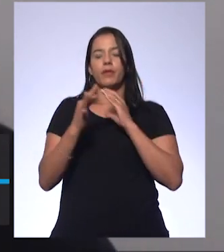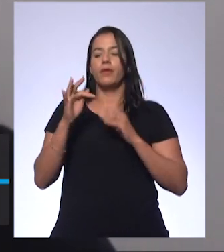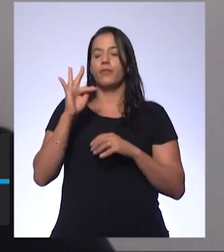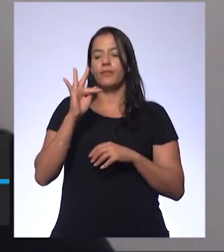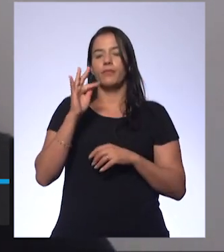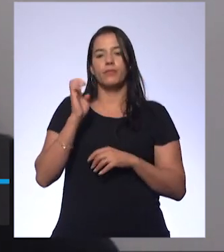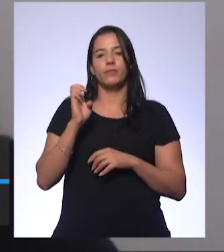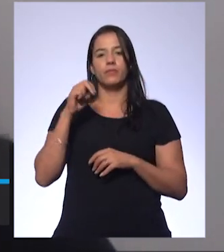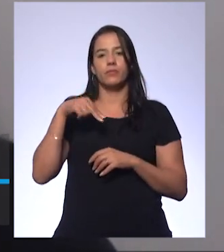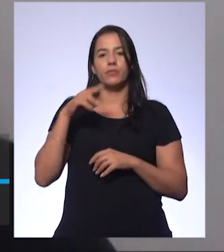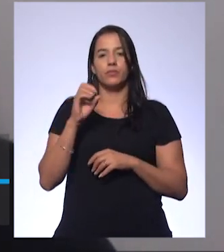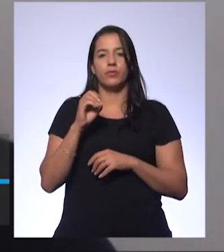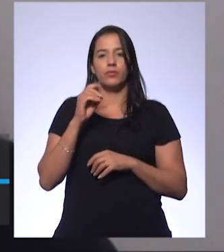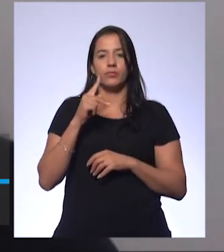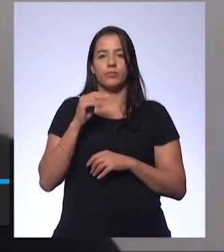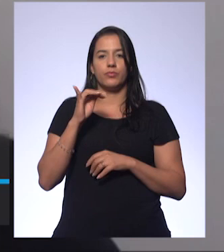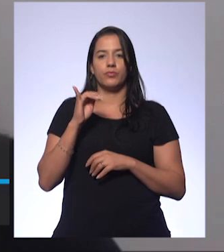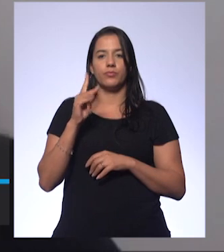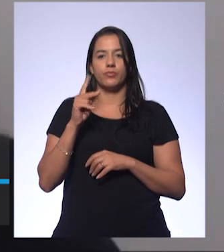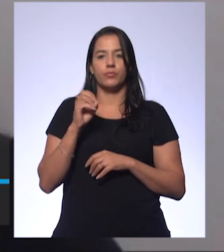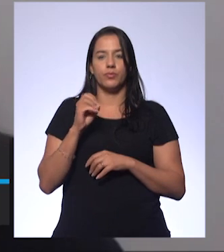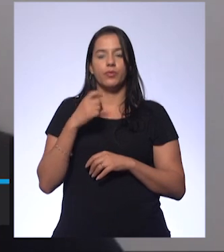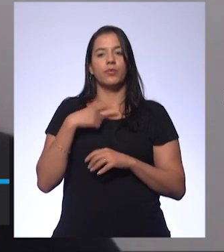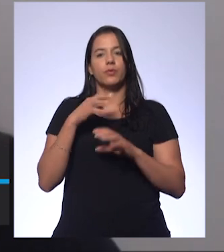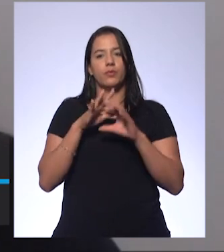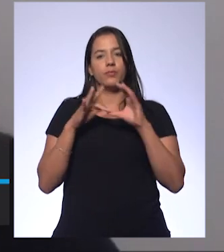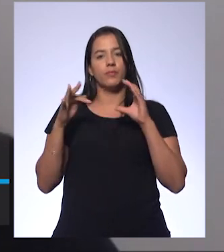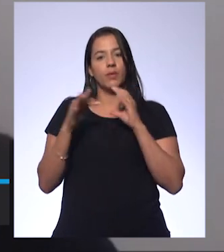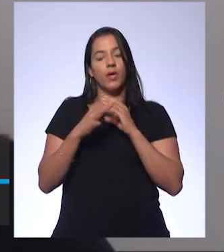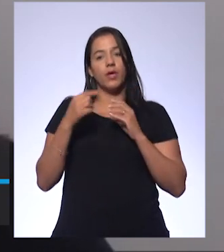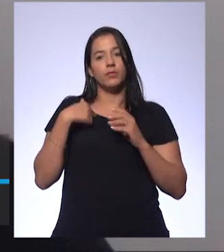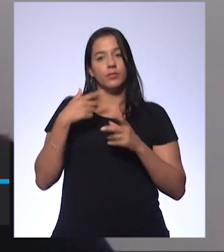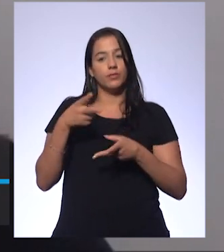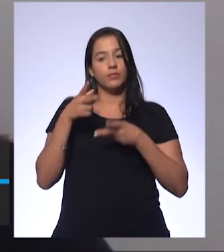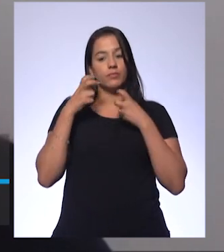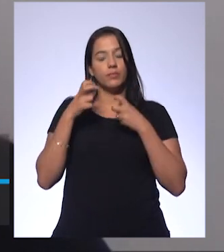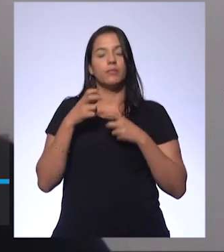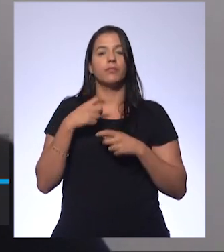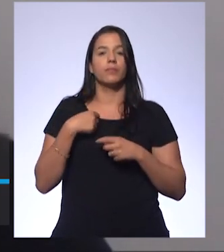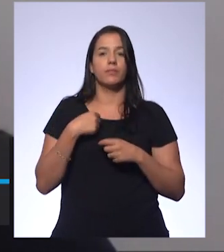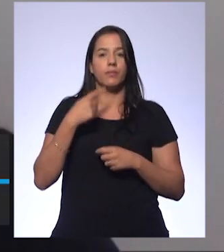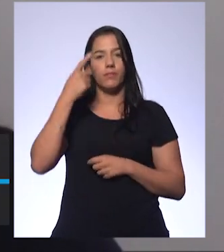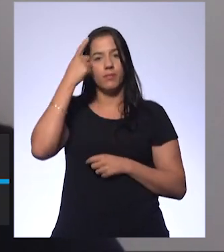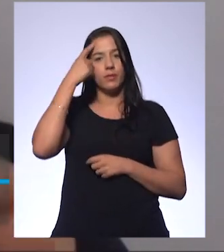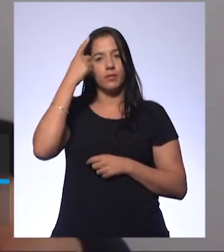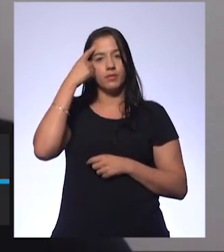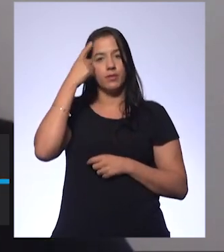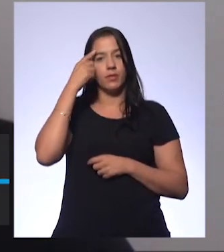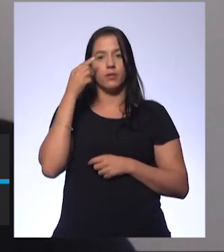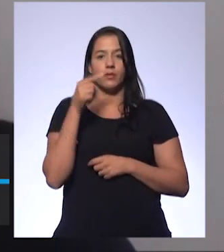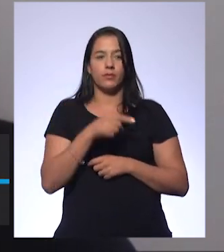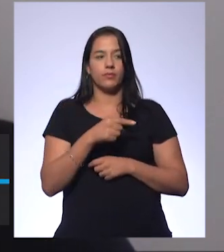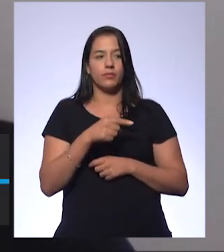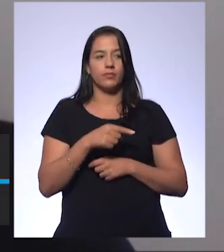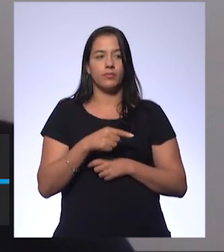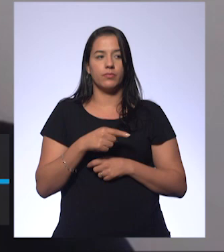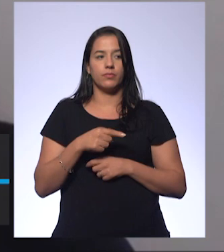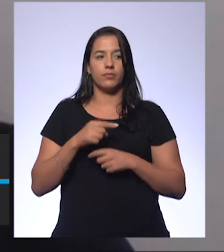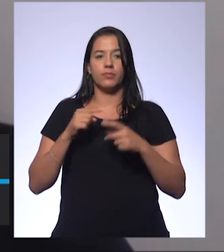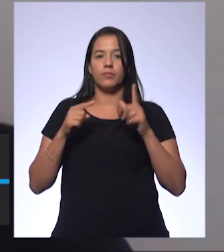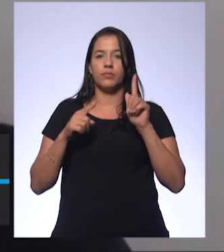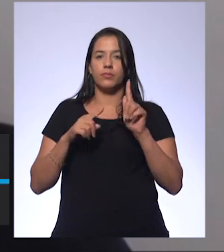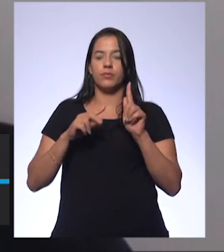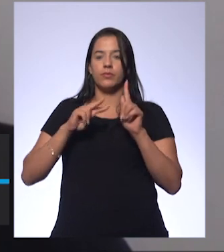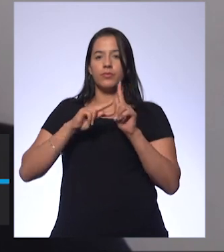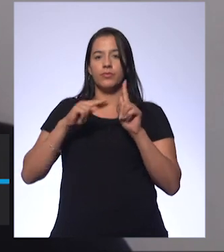genótipo versus fenótipo, a gente leva isso em consideração, né? A gente pensar que o genótipo está ali,